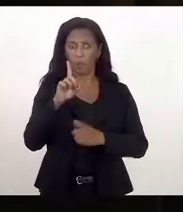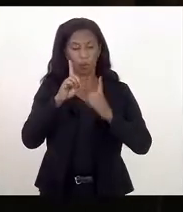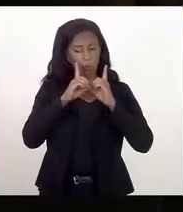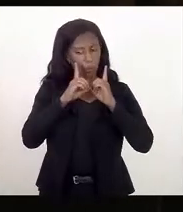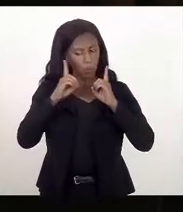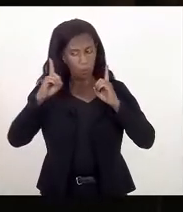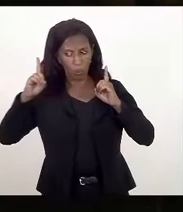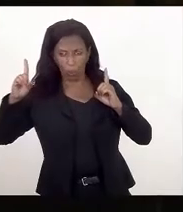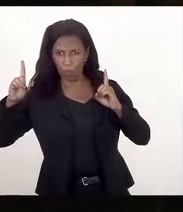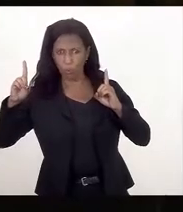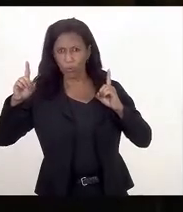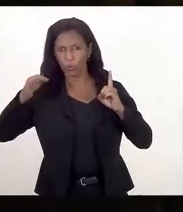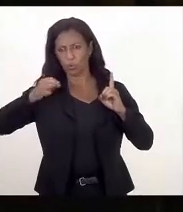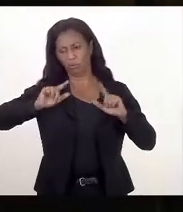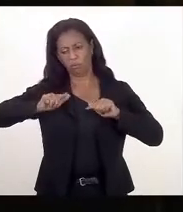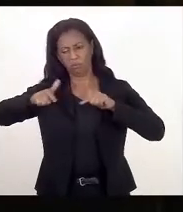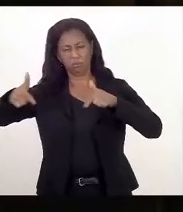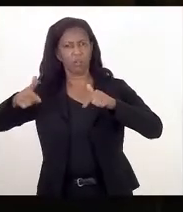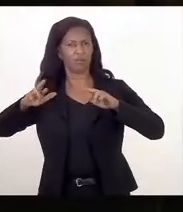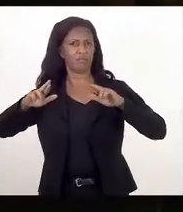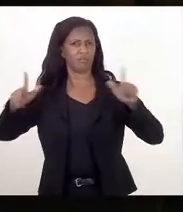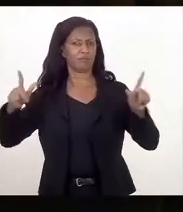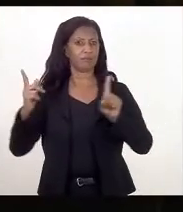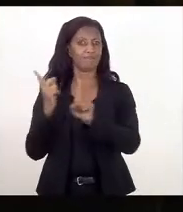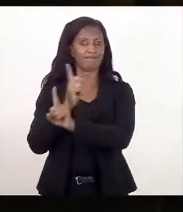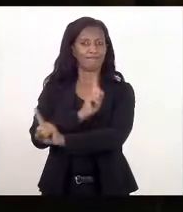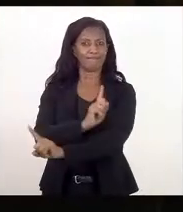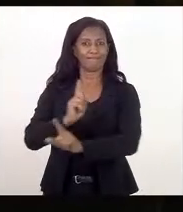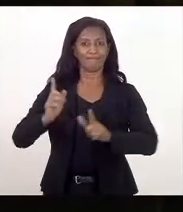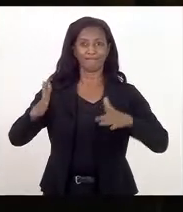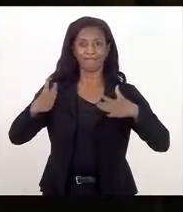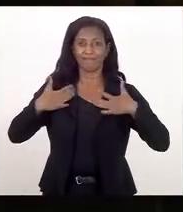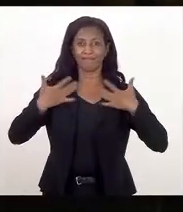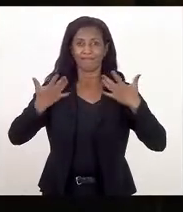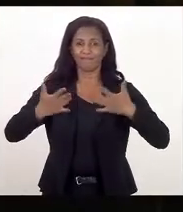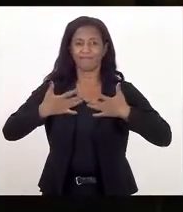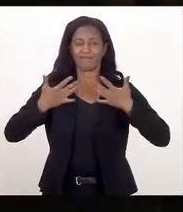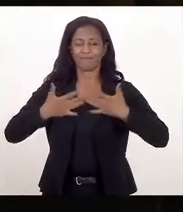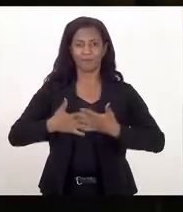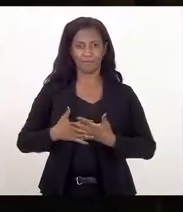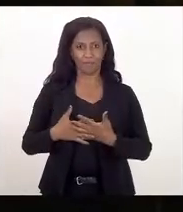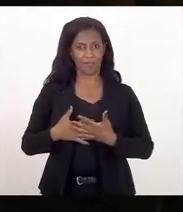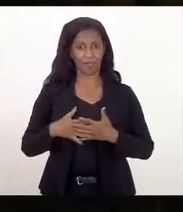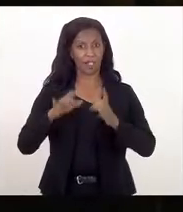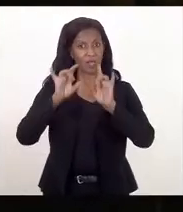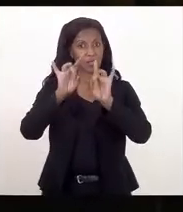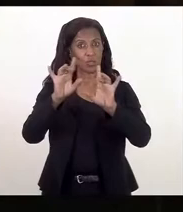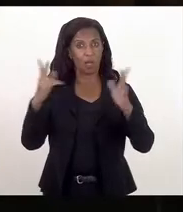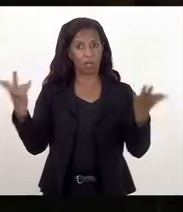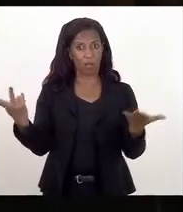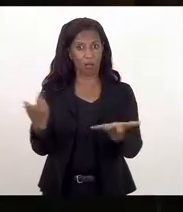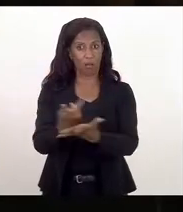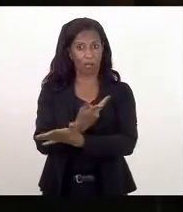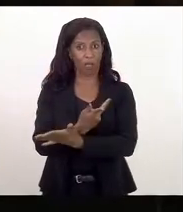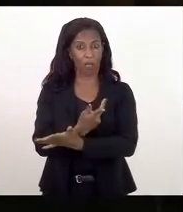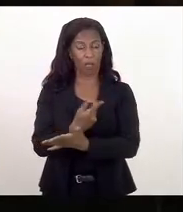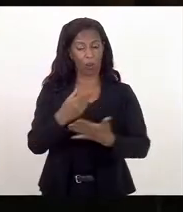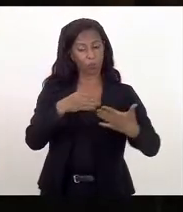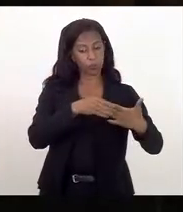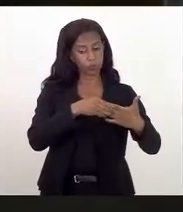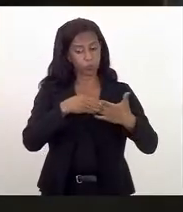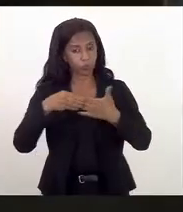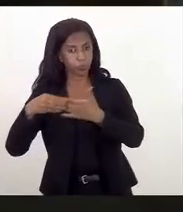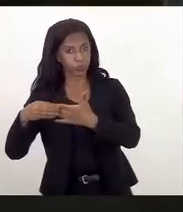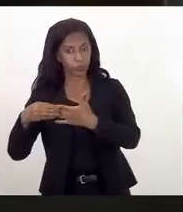aconteceu. Pelo contrário, é motivo de celebrar. Mas isso só aconteceu pela condução de V.